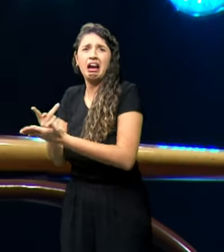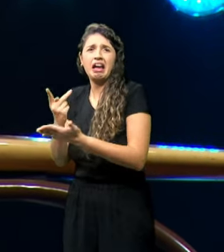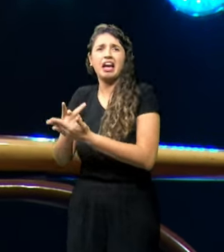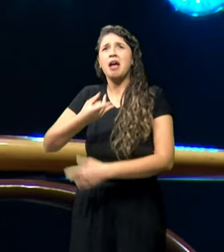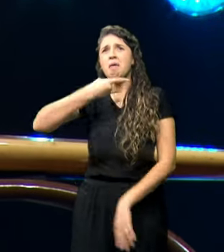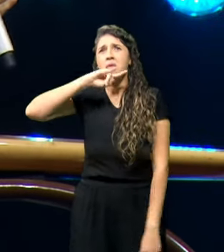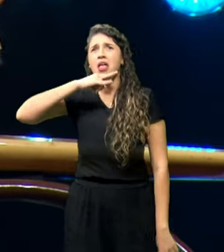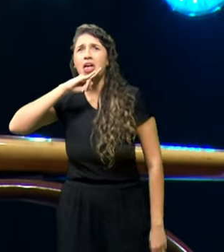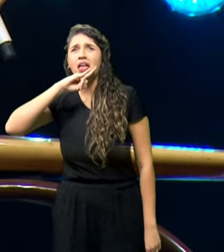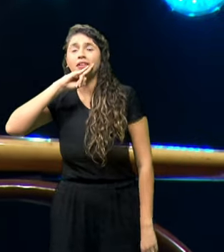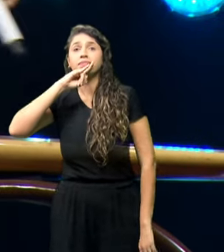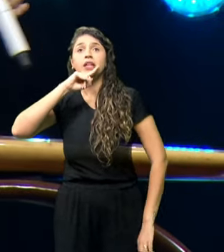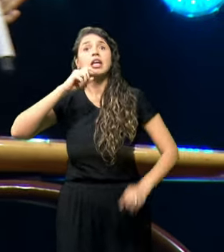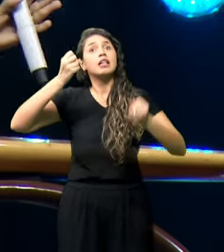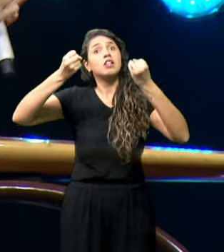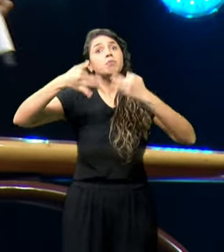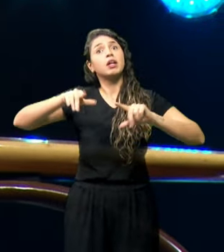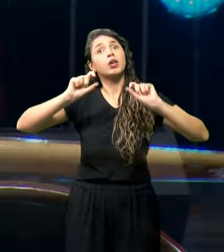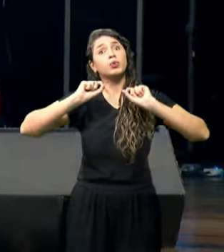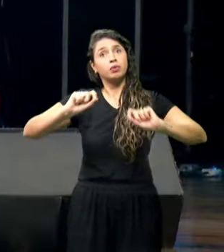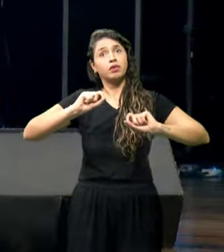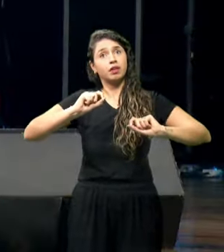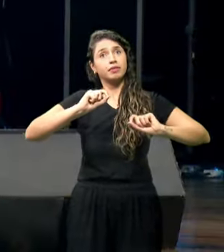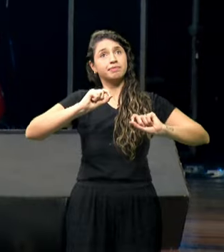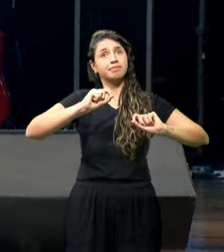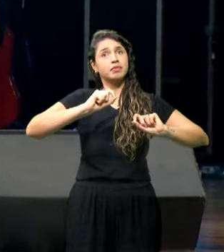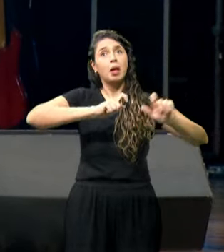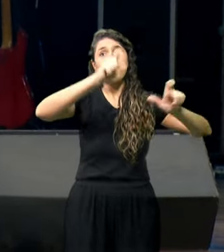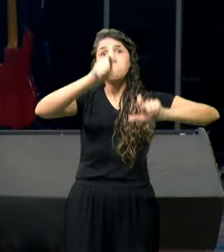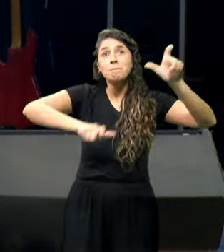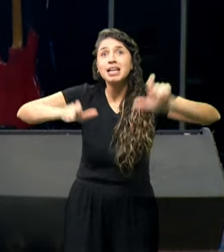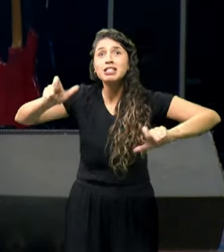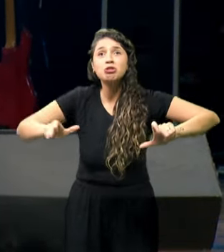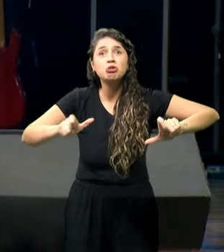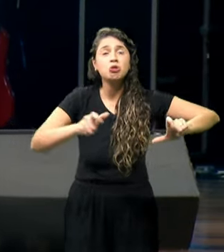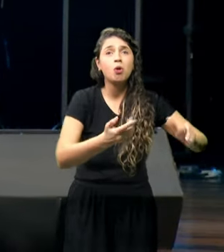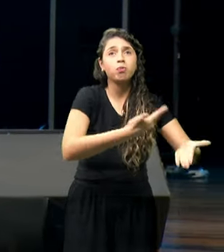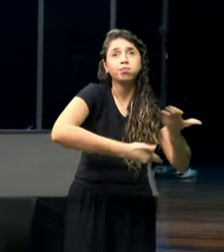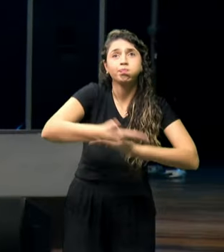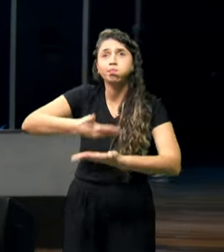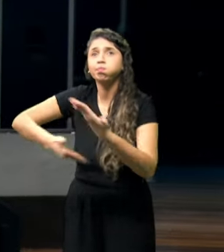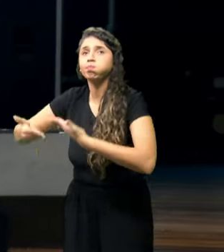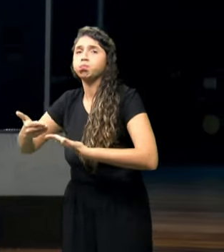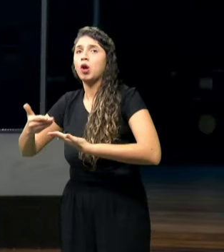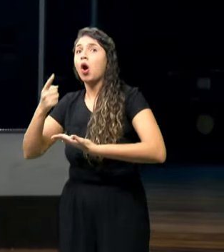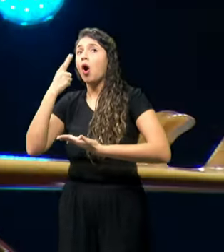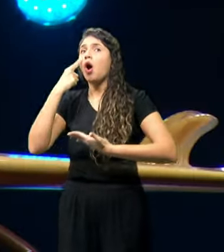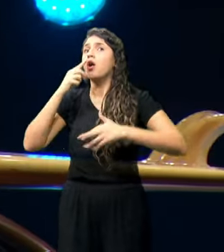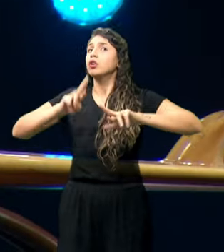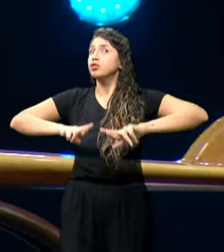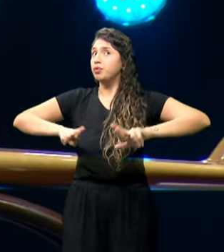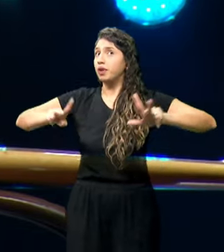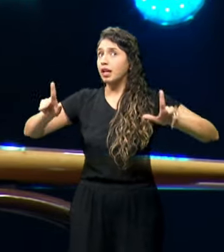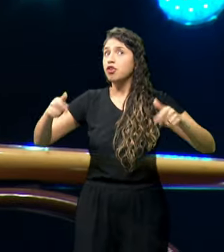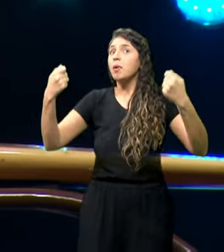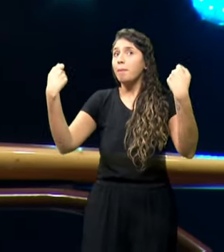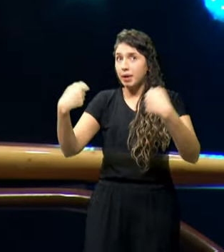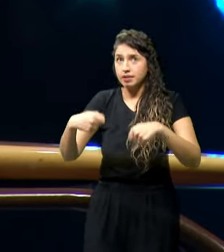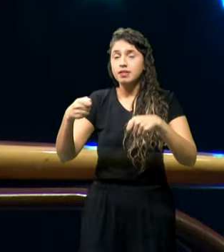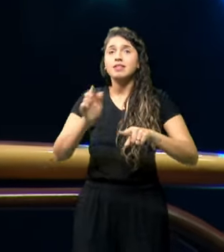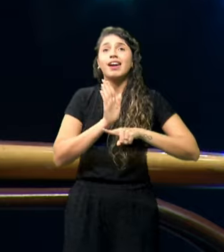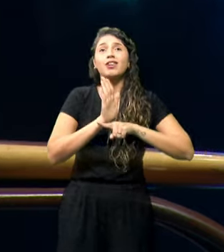está falando de relacionamentos, companheiro, não estou falando de você ajudar pessoas que vêm na igreja com carências, com problemas, não é isso não, não torce a minha